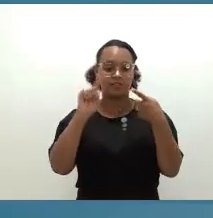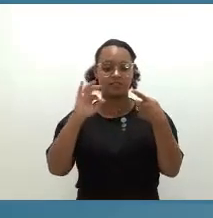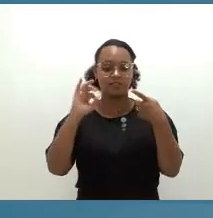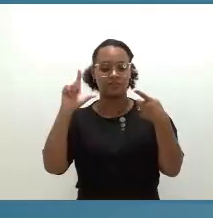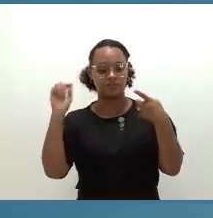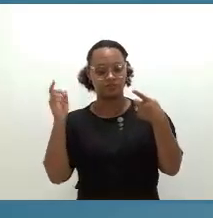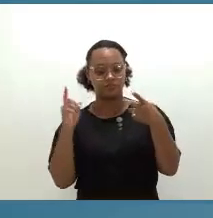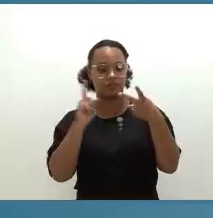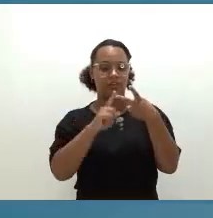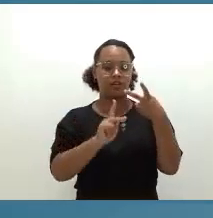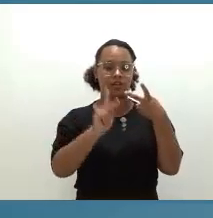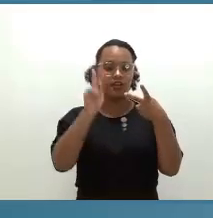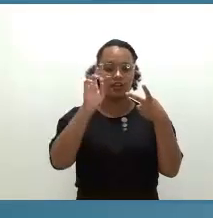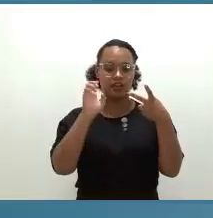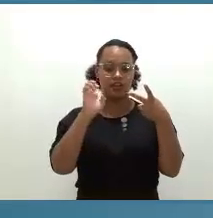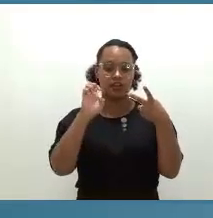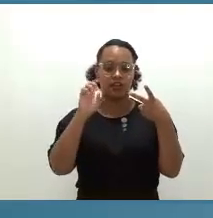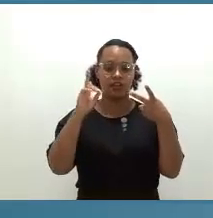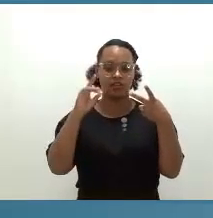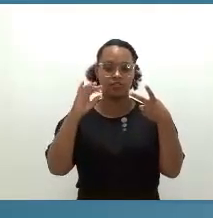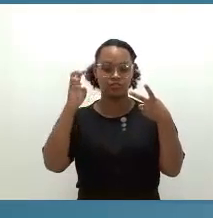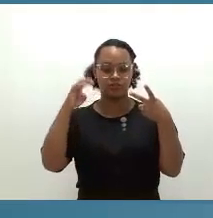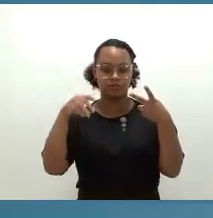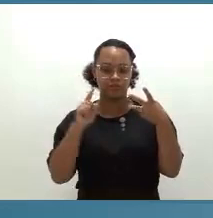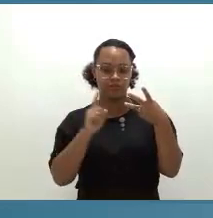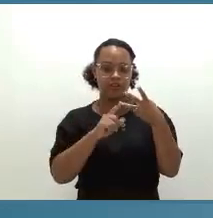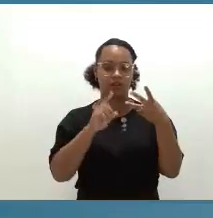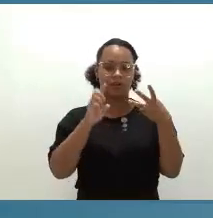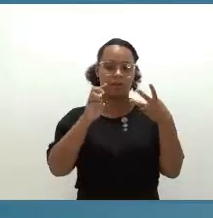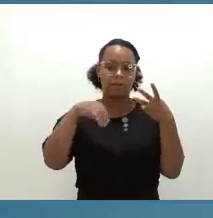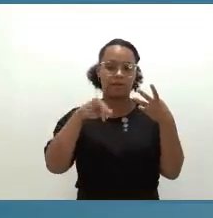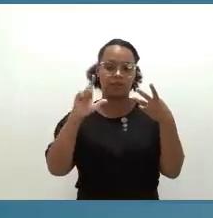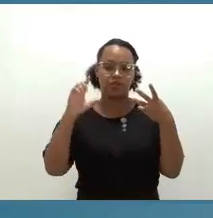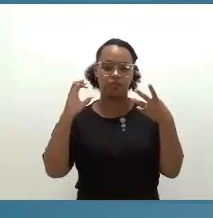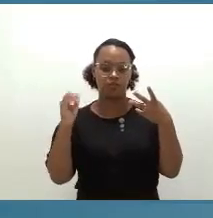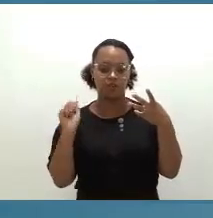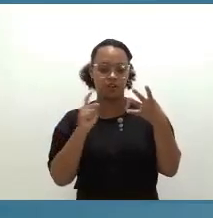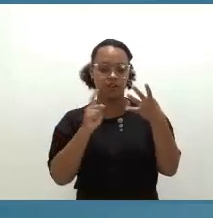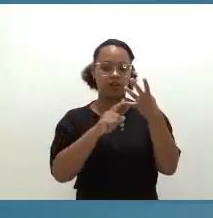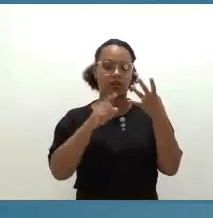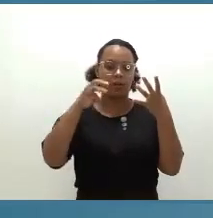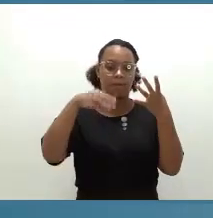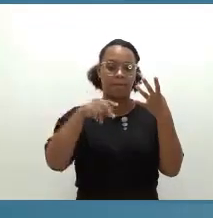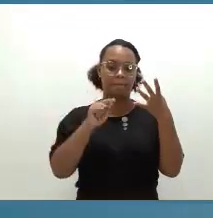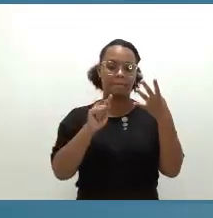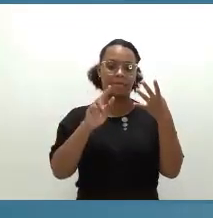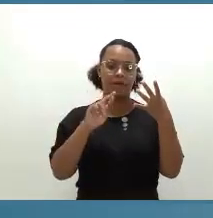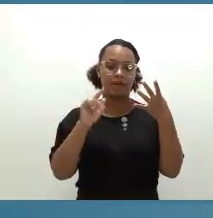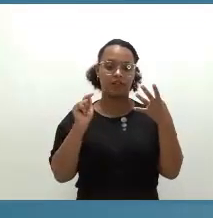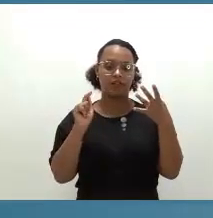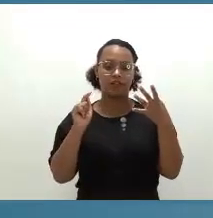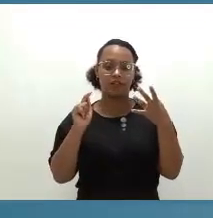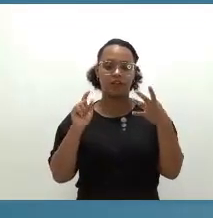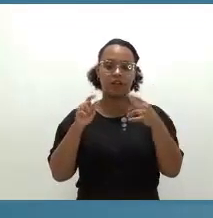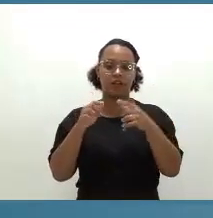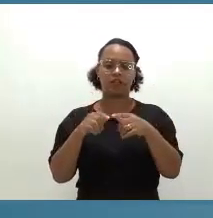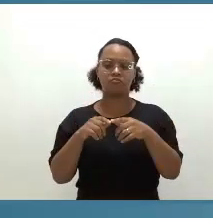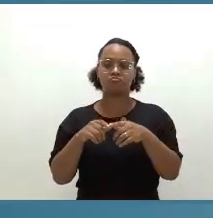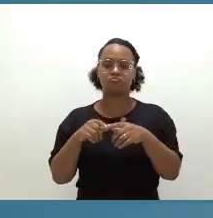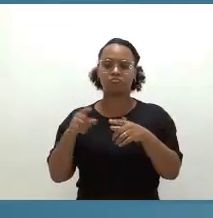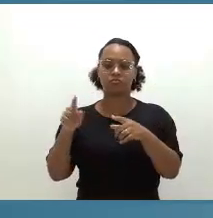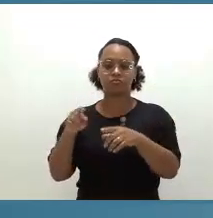Kedma, desembargadora Milka e desembargadora Margui. Pergunto se há alguma objeção aos nomes dos